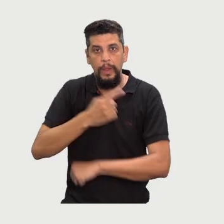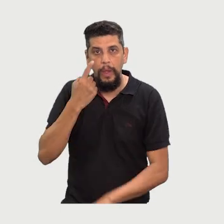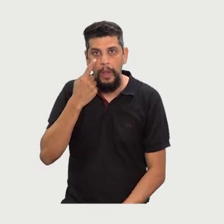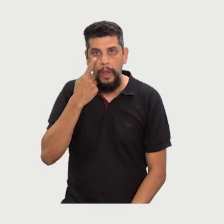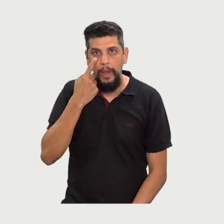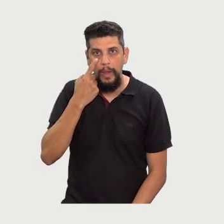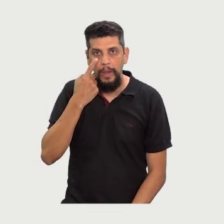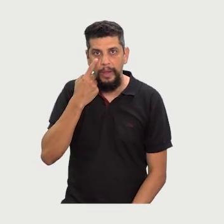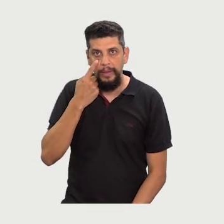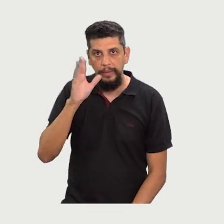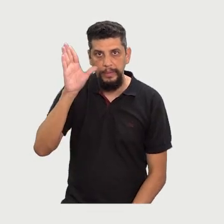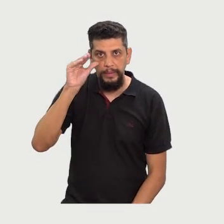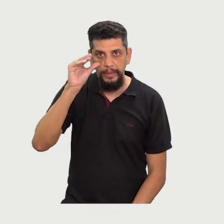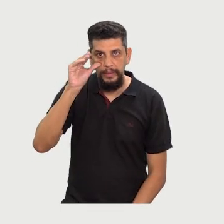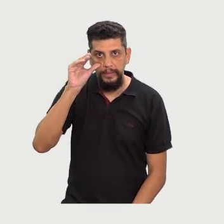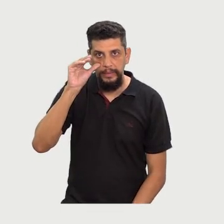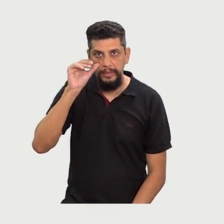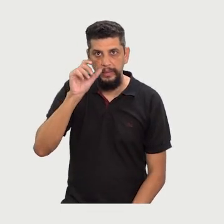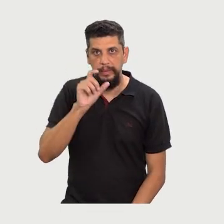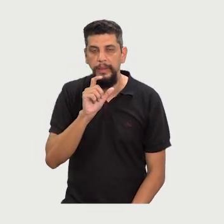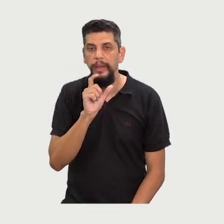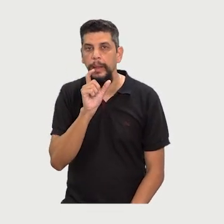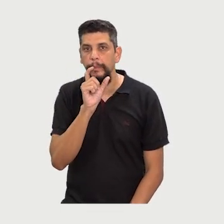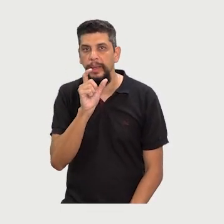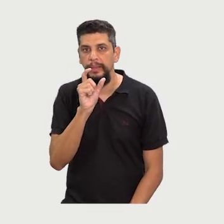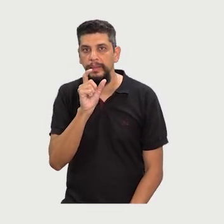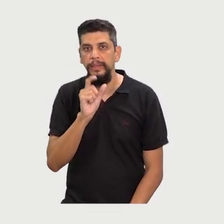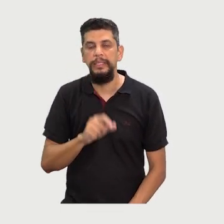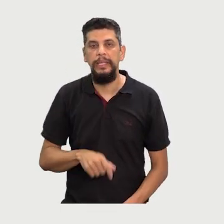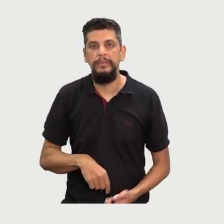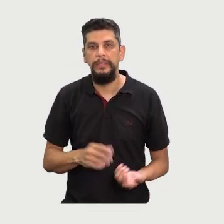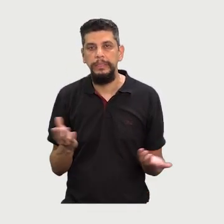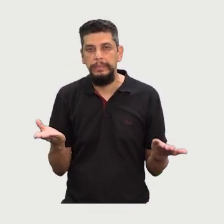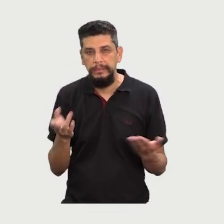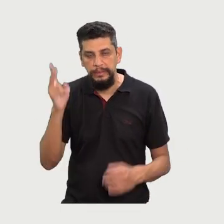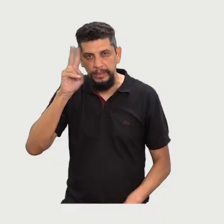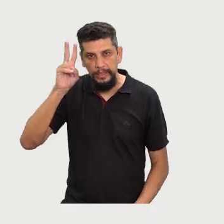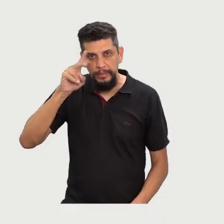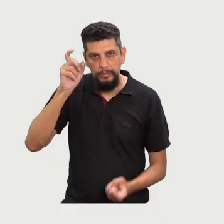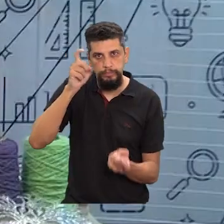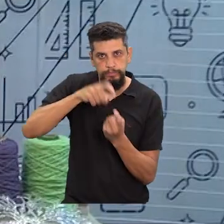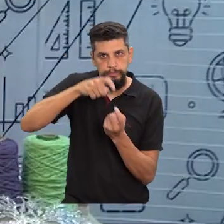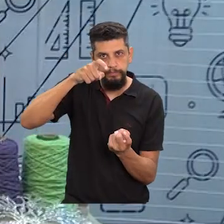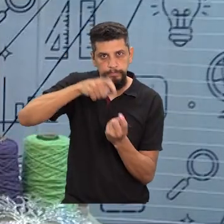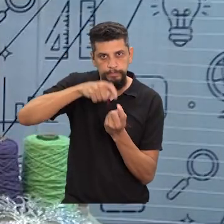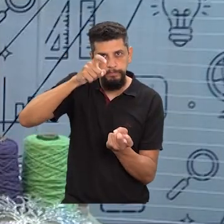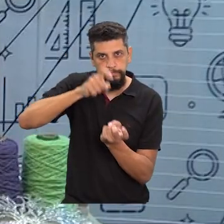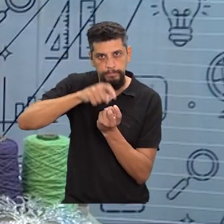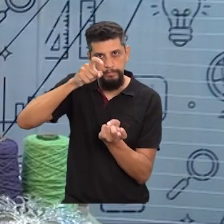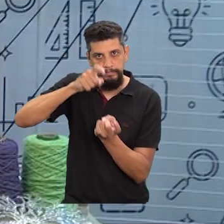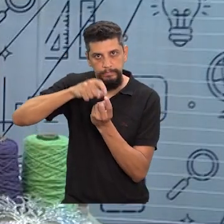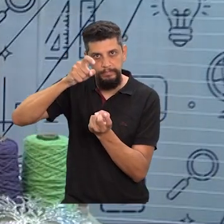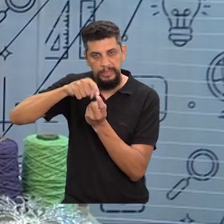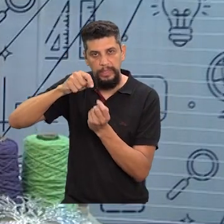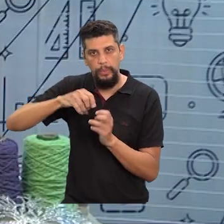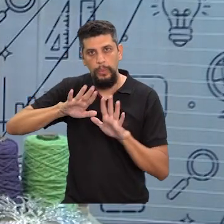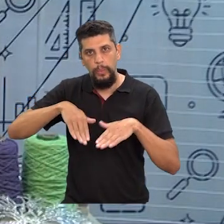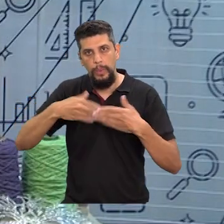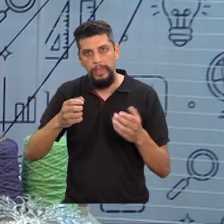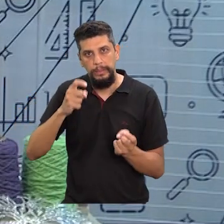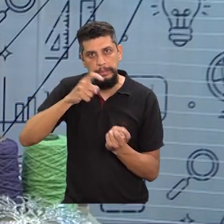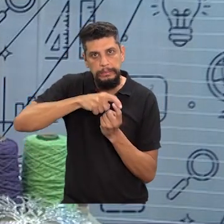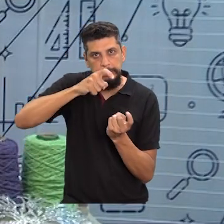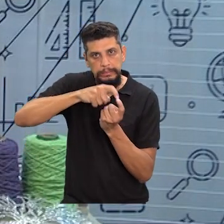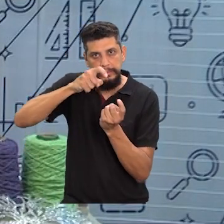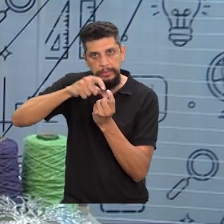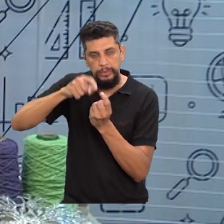olha só a curiosidade. Vocês sabiam que a palavra fiandeira, né? Que também... Lembra que a gente falou do ato de fiar, né? Quando a